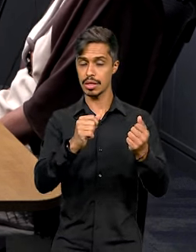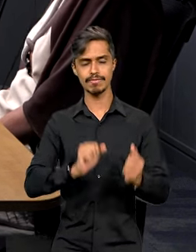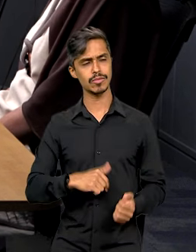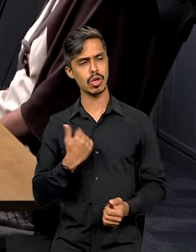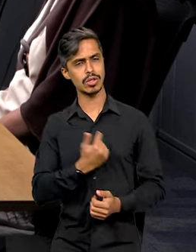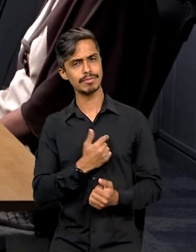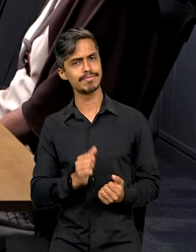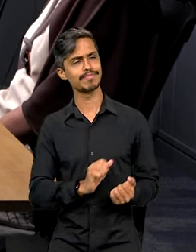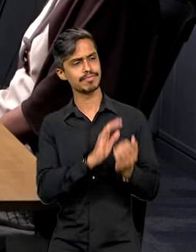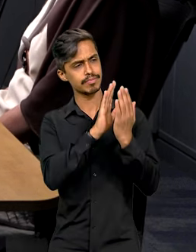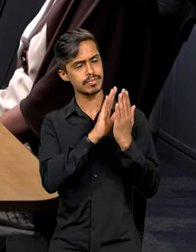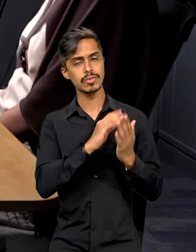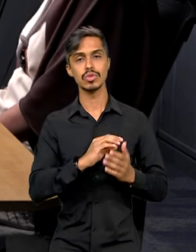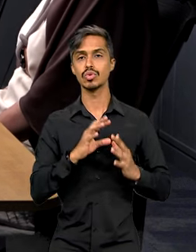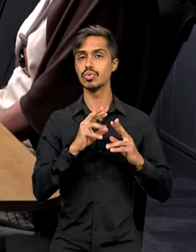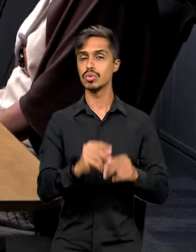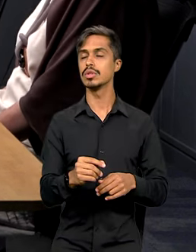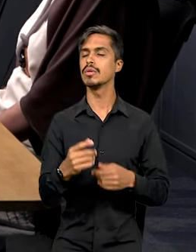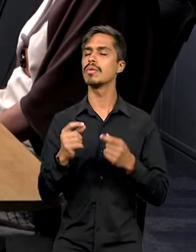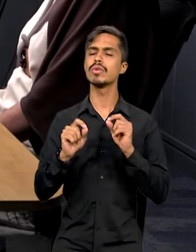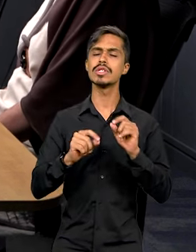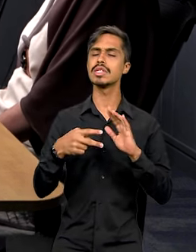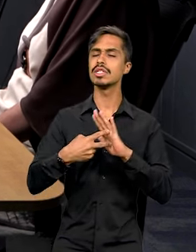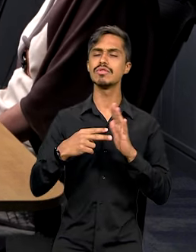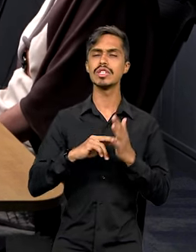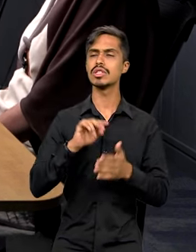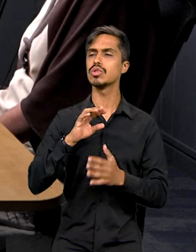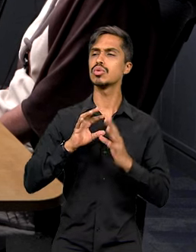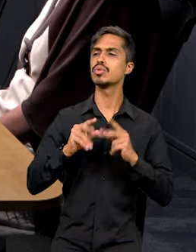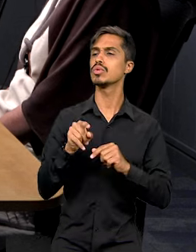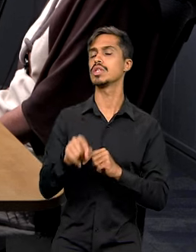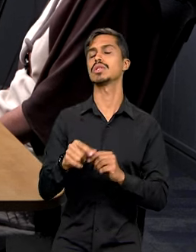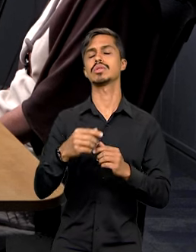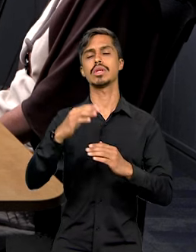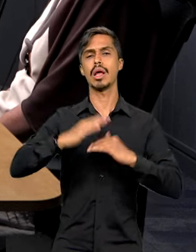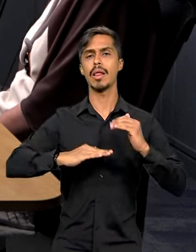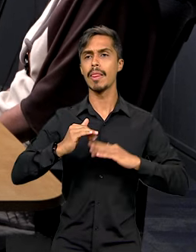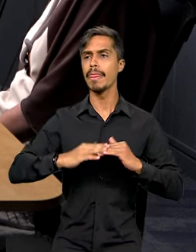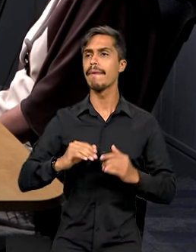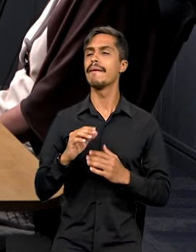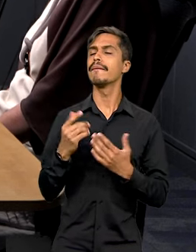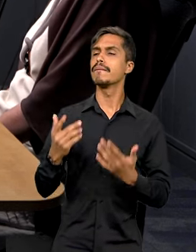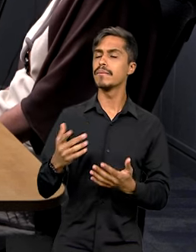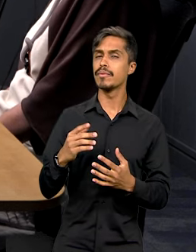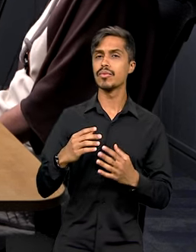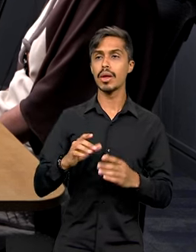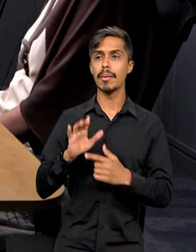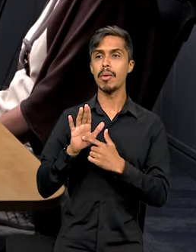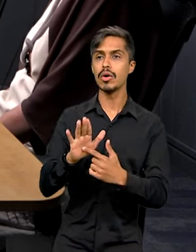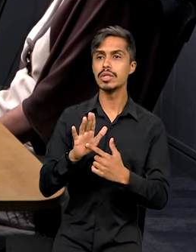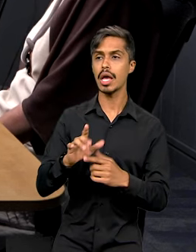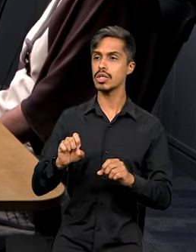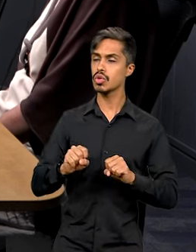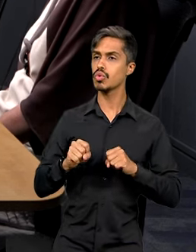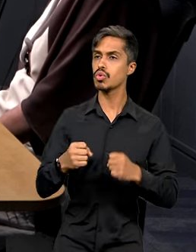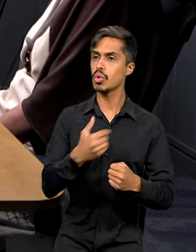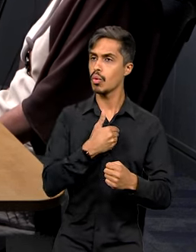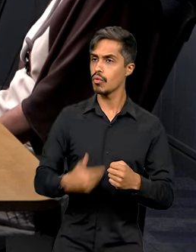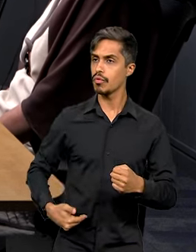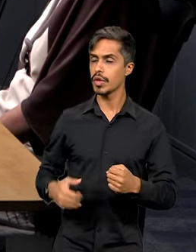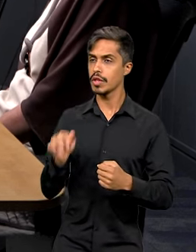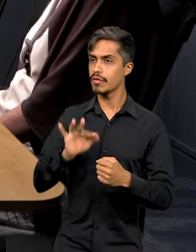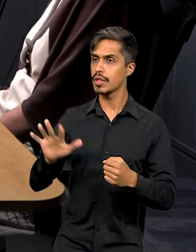né A senhora pode nos falar o que significa isso na prática apontar o conjunto de iniciativas que o governo federal